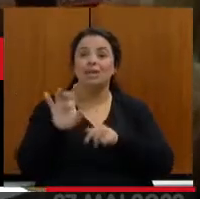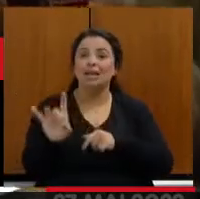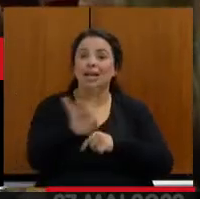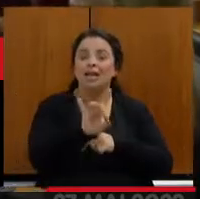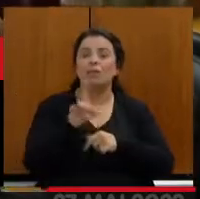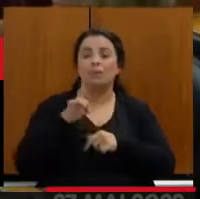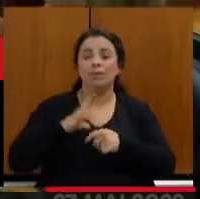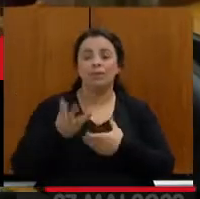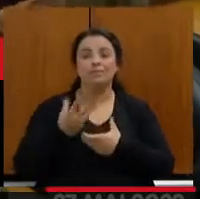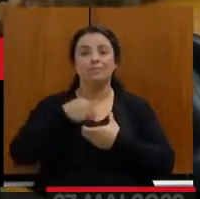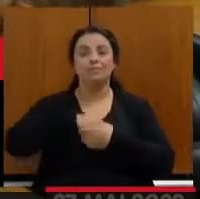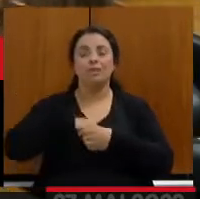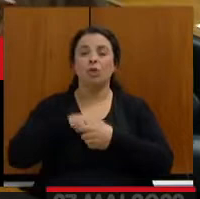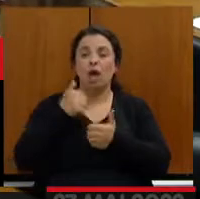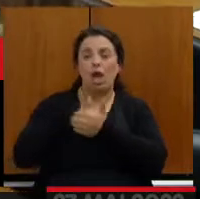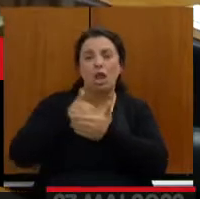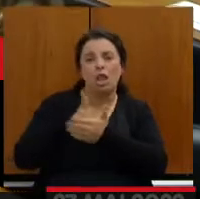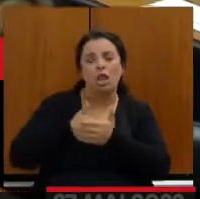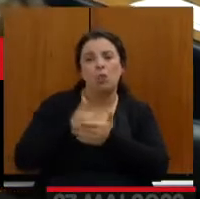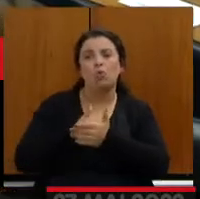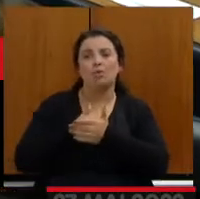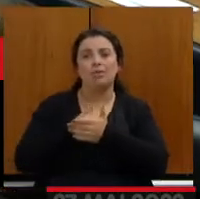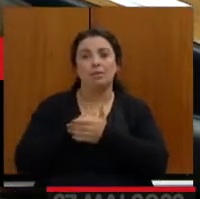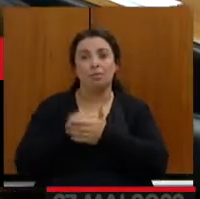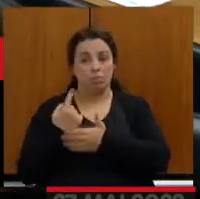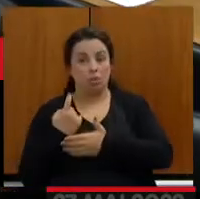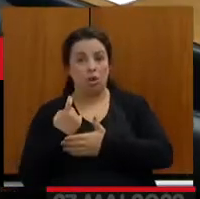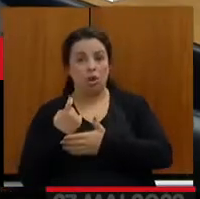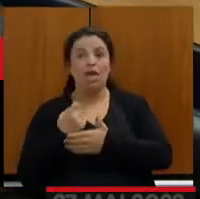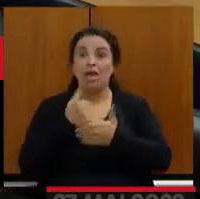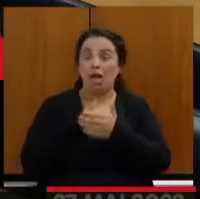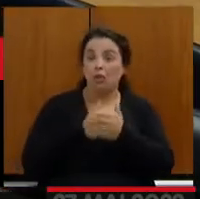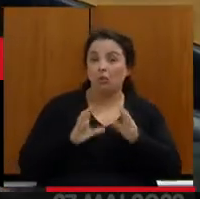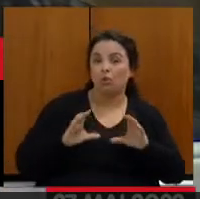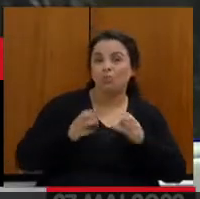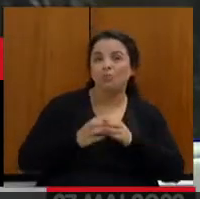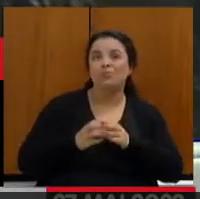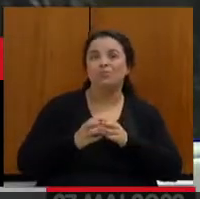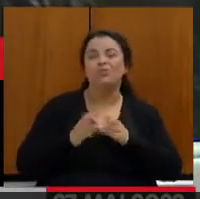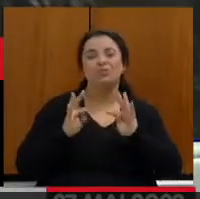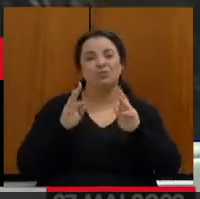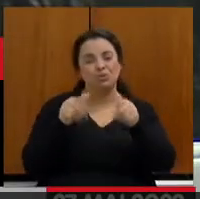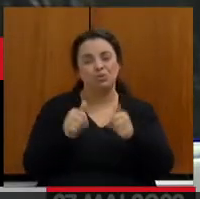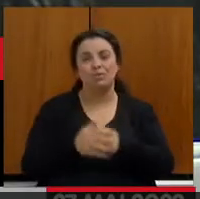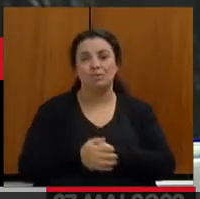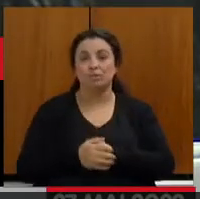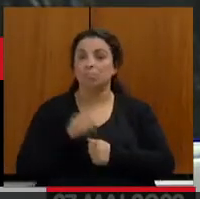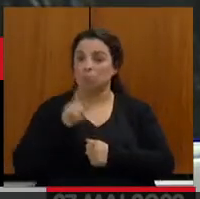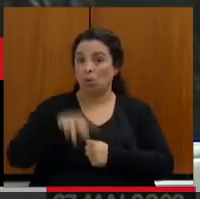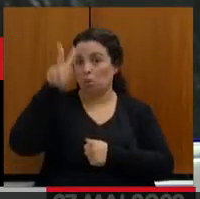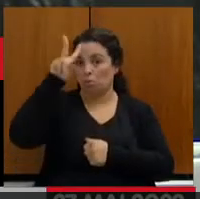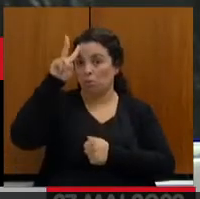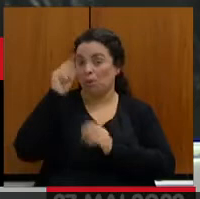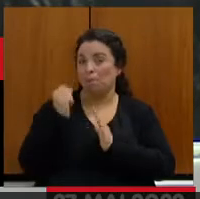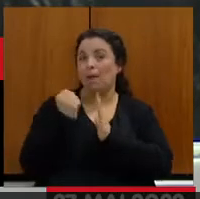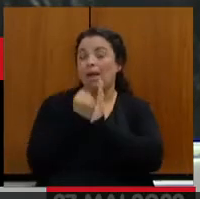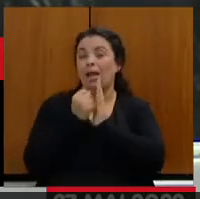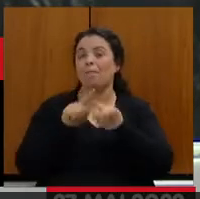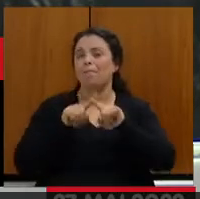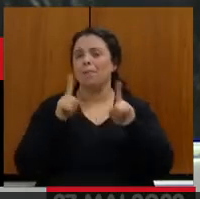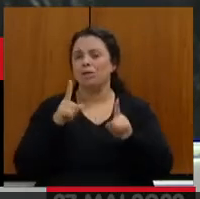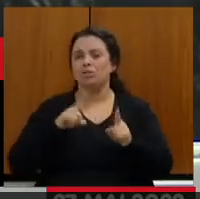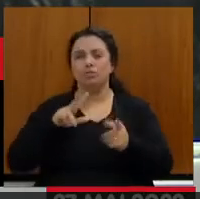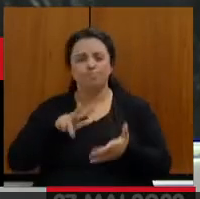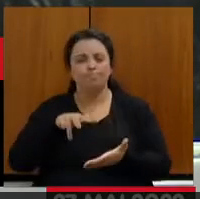representativa de vocês é uma história que foi marcada e que lembra a história de resistência